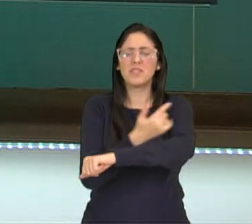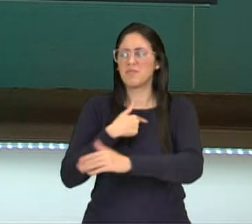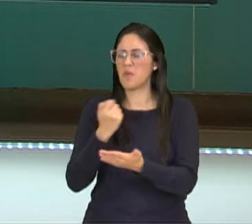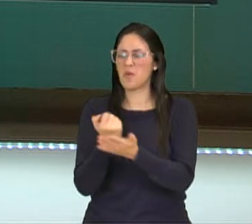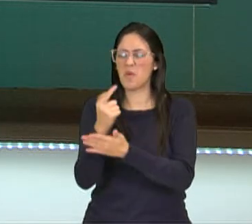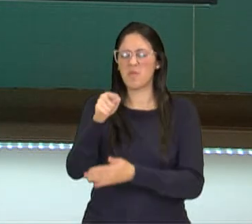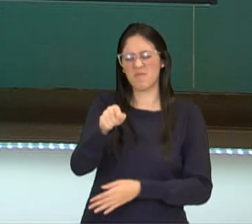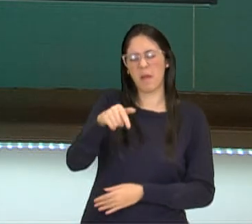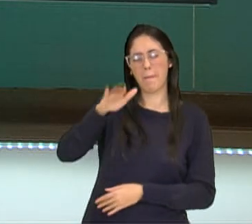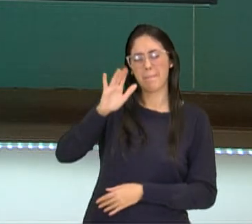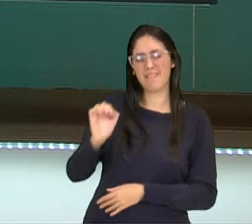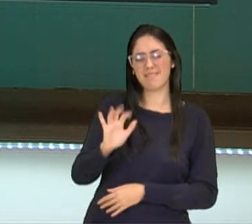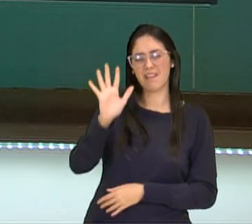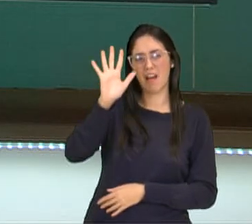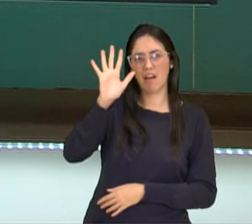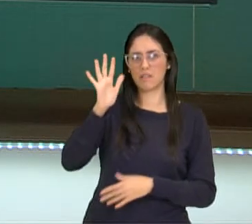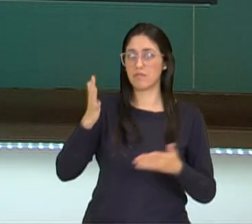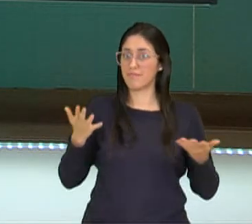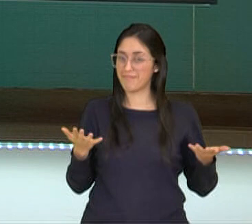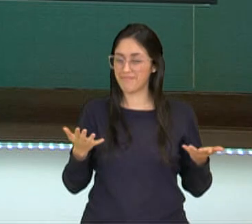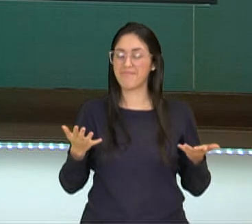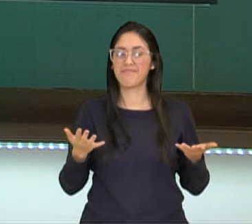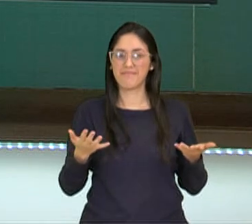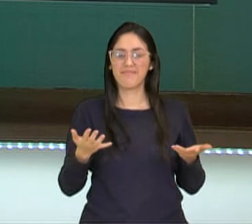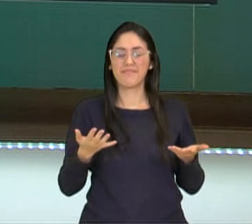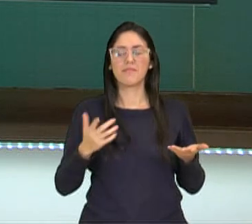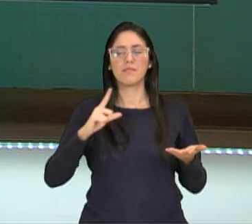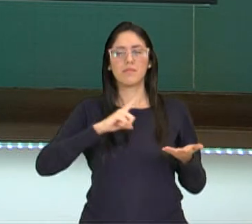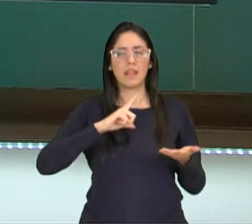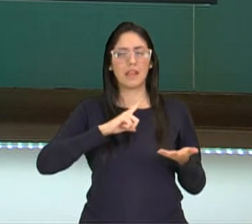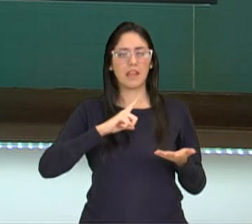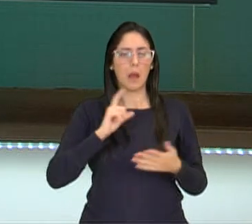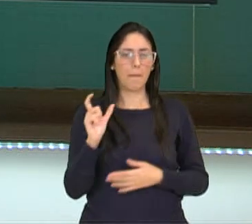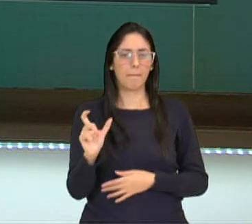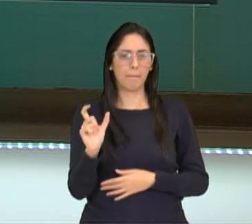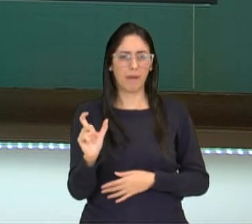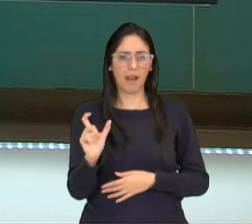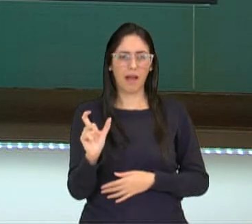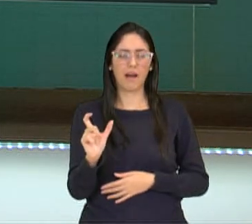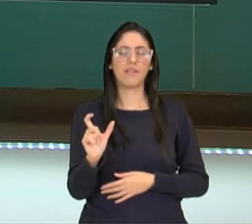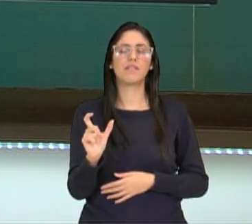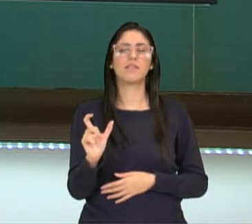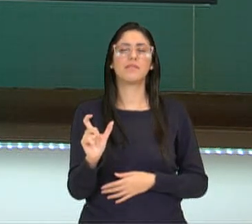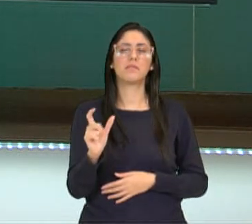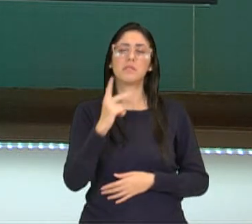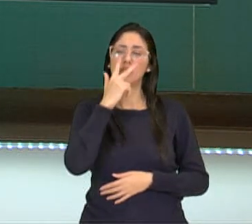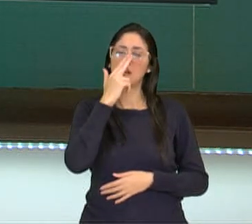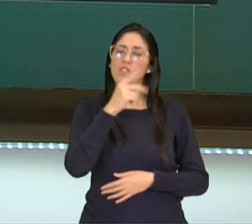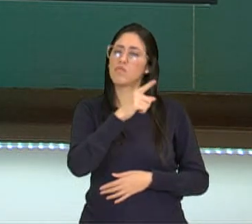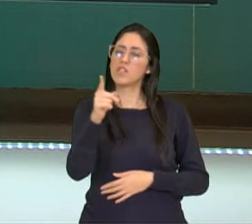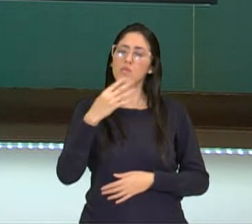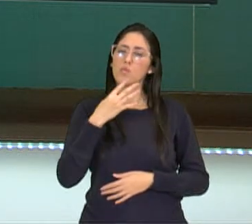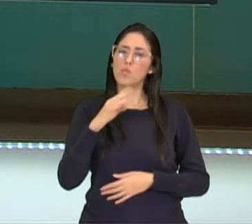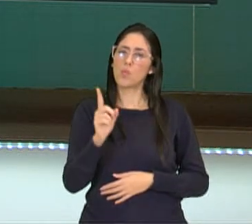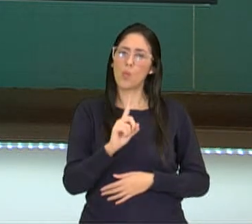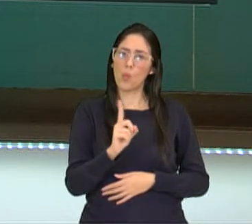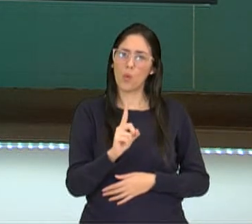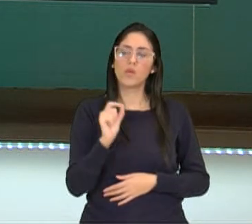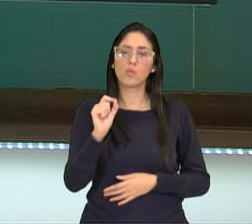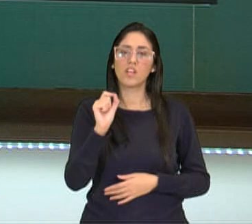você deveria. E a gente vai caracterizar um termo que provavelmente é um termo novo para vocês, que é